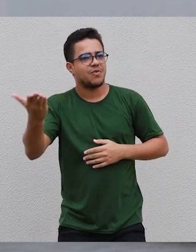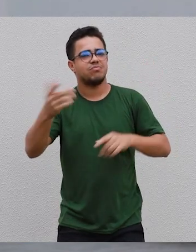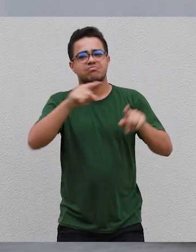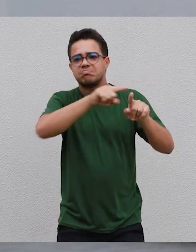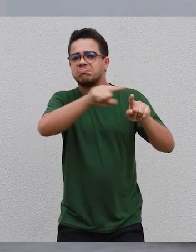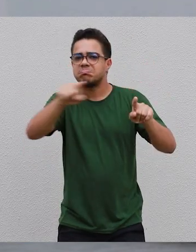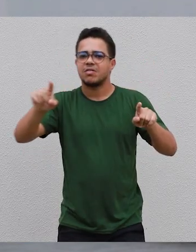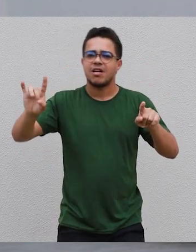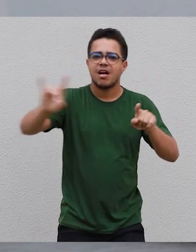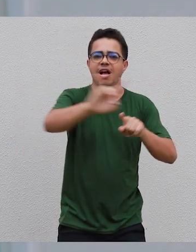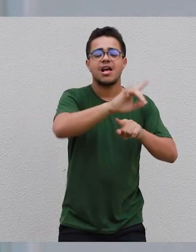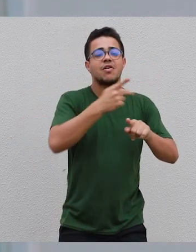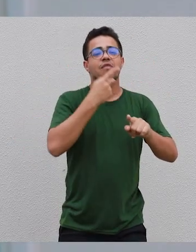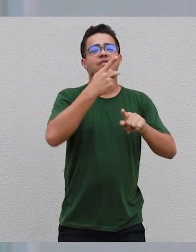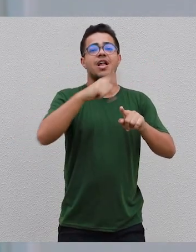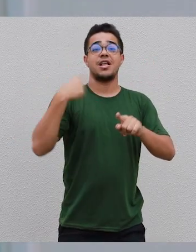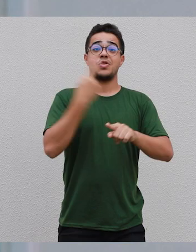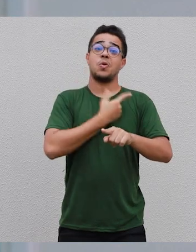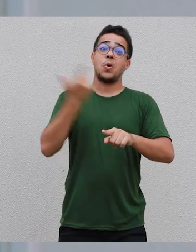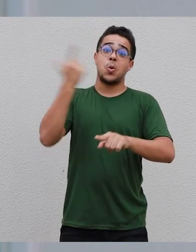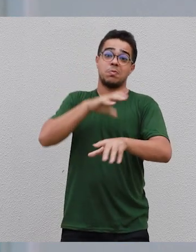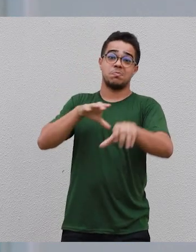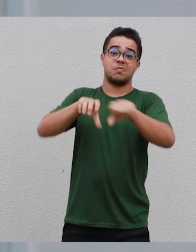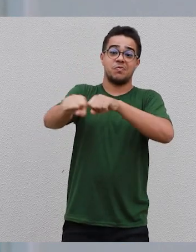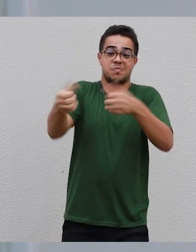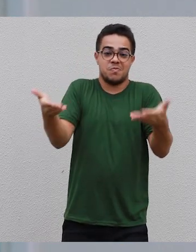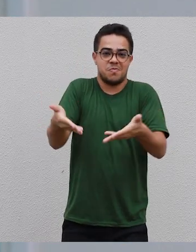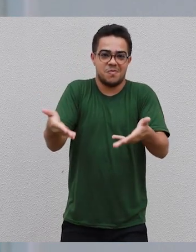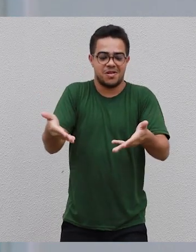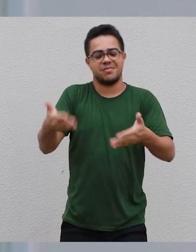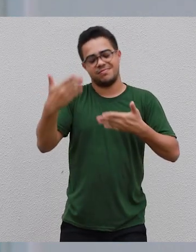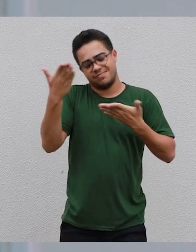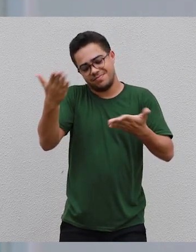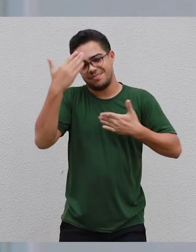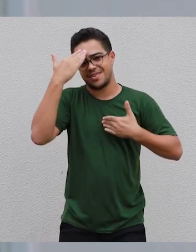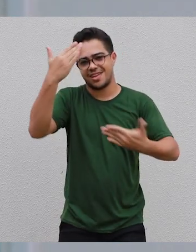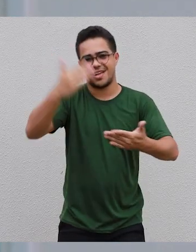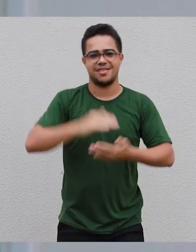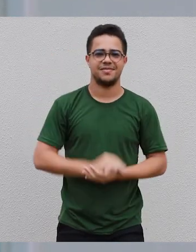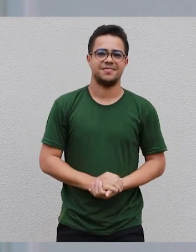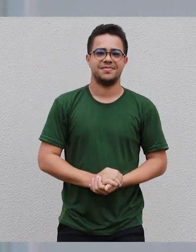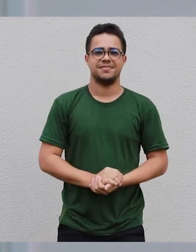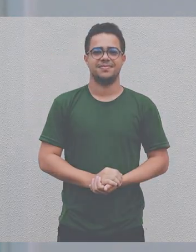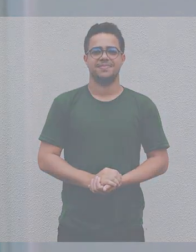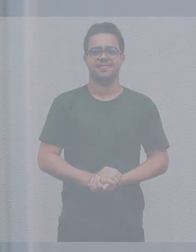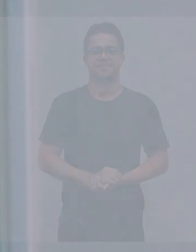todos vocês, e dizer, né? Nossa vez chegou. Até que enfim. Era isso, pessoal. Obrigado.